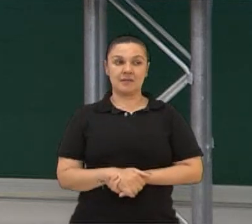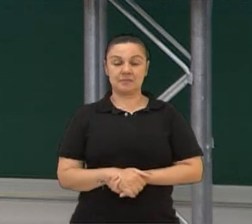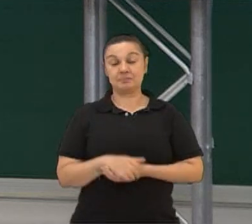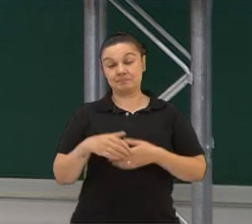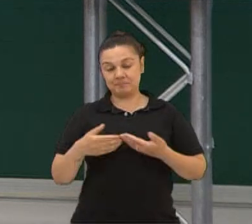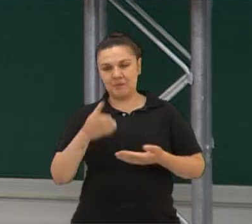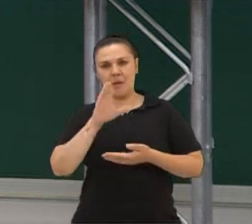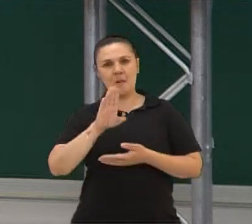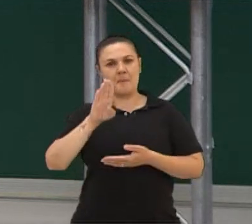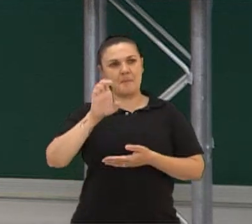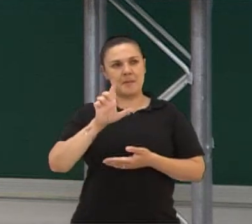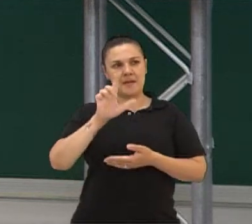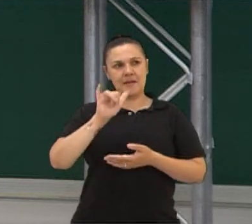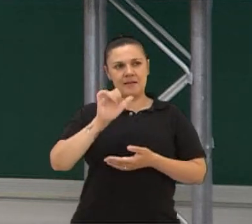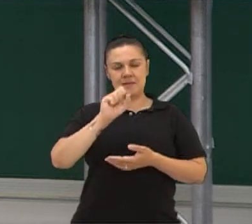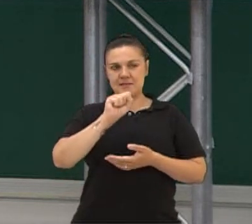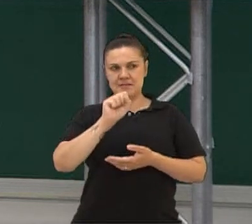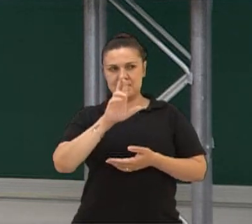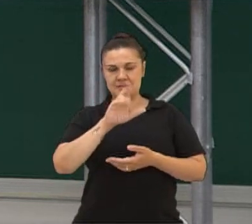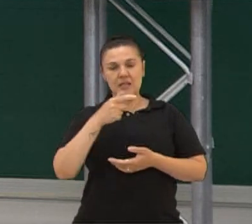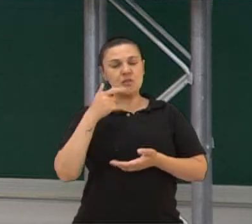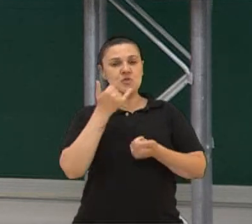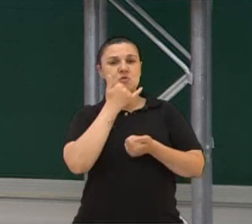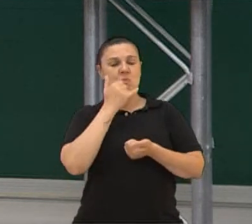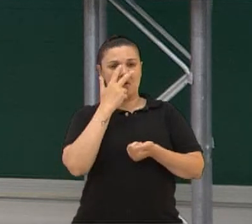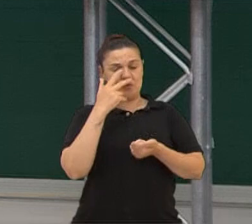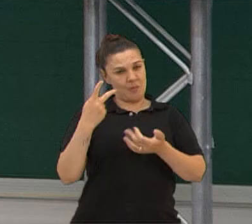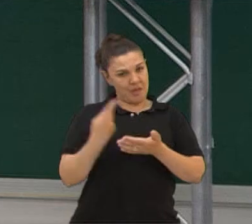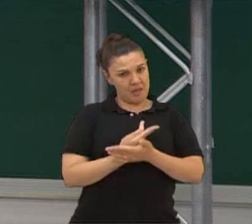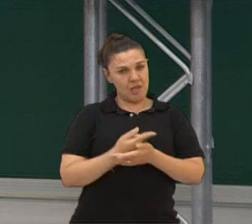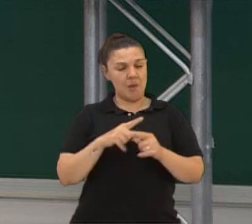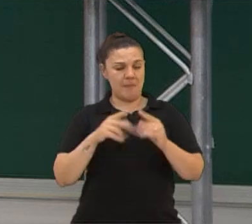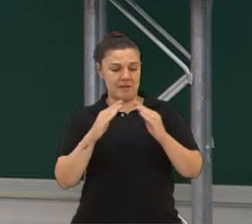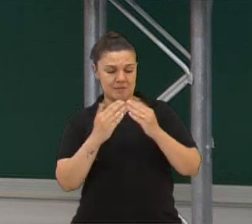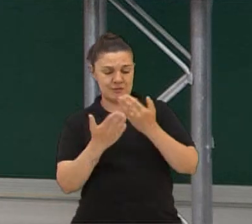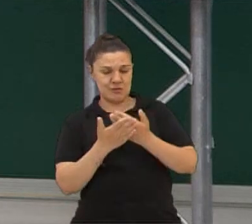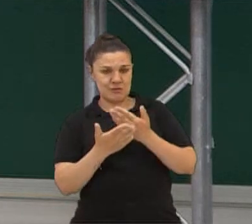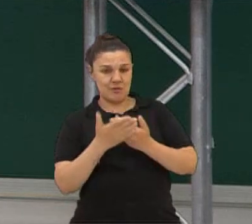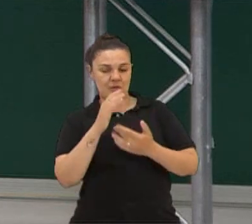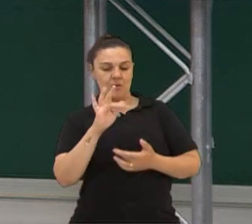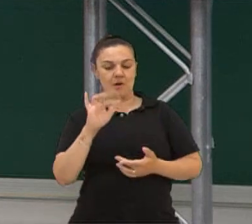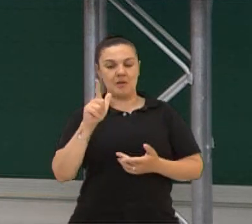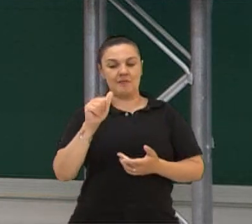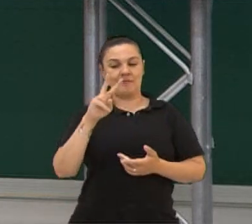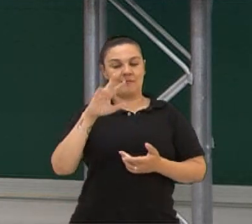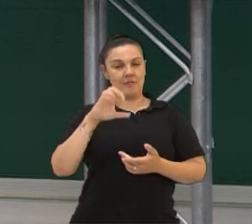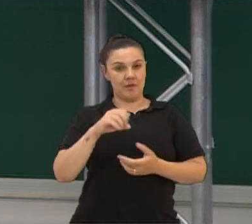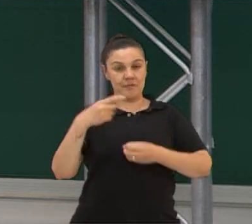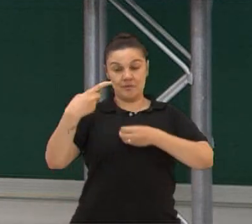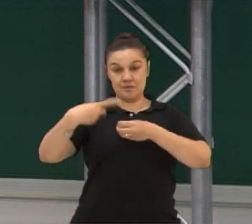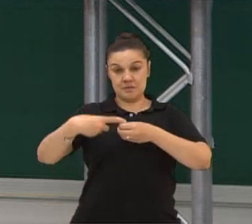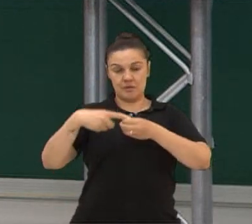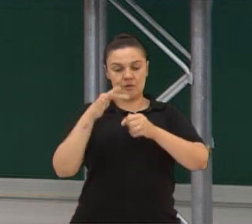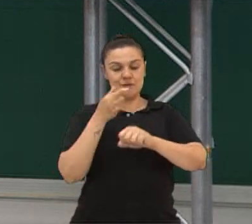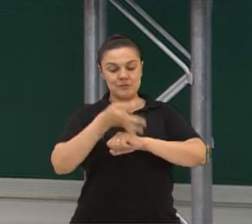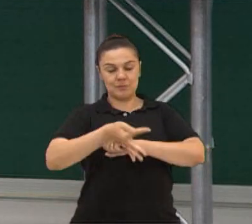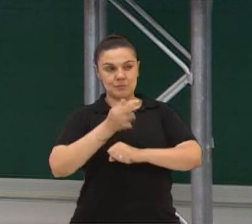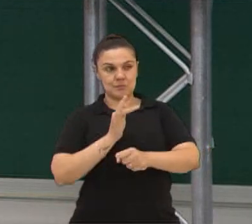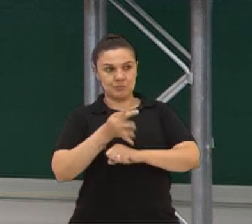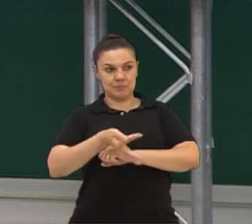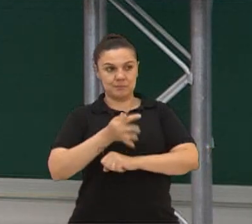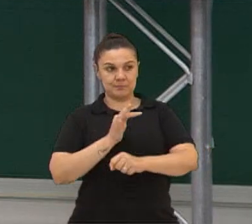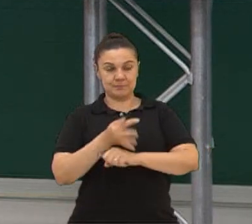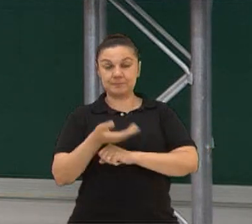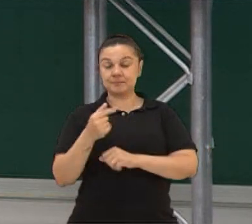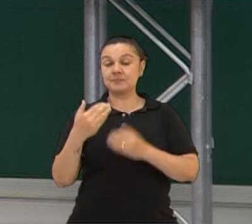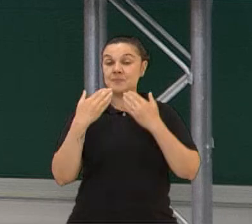Belizeri. Desculpe se eu me enganei. Do Colégio Estadual Professor Flávio Valken, lá de Foz do